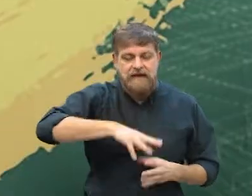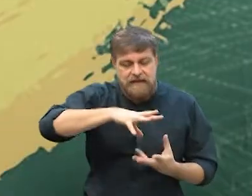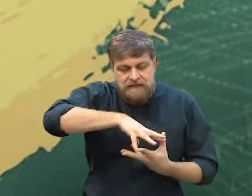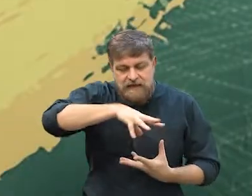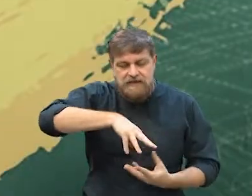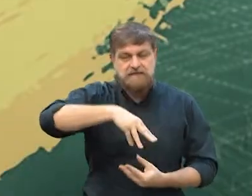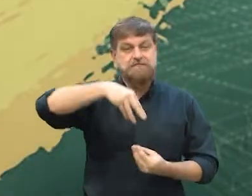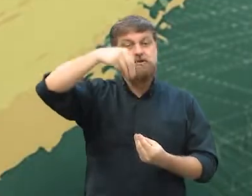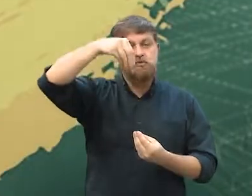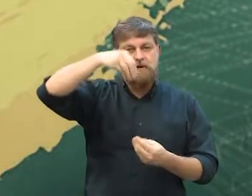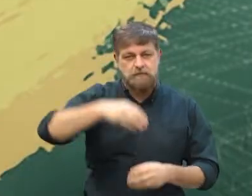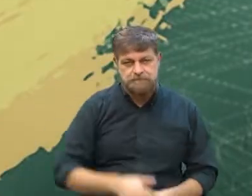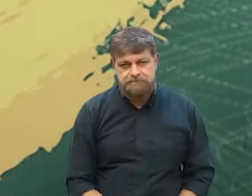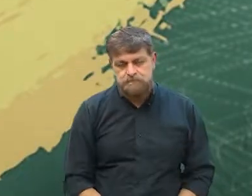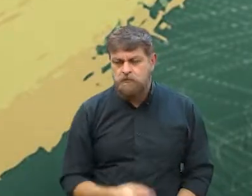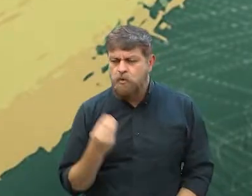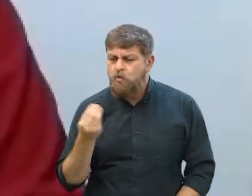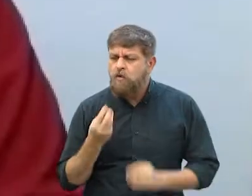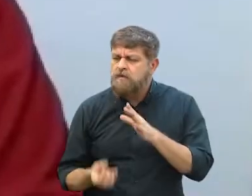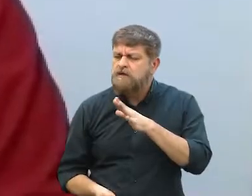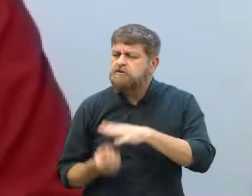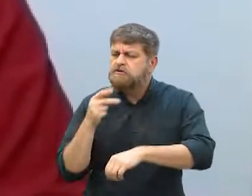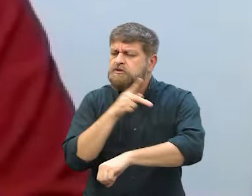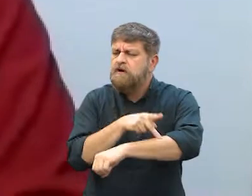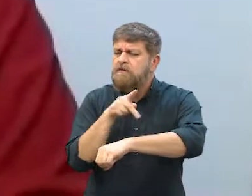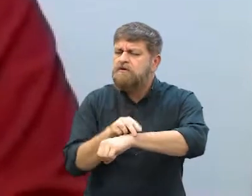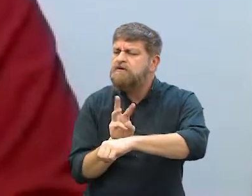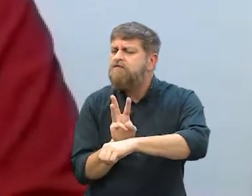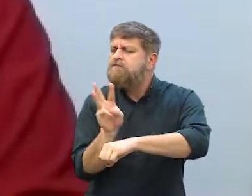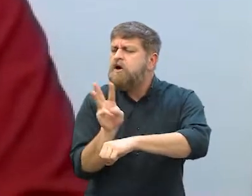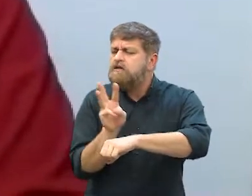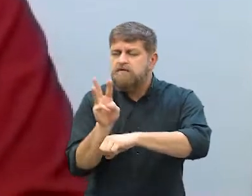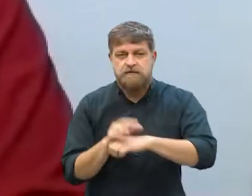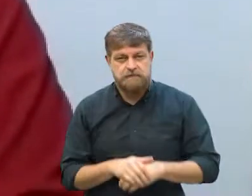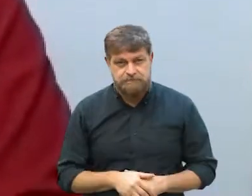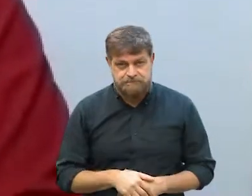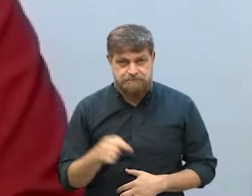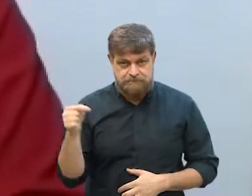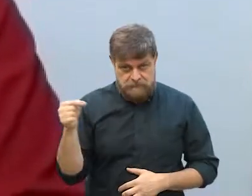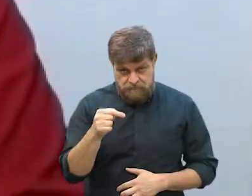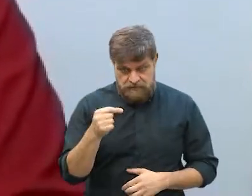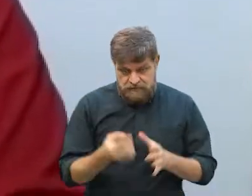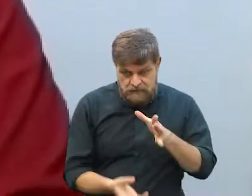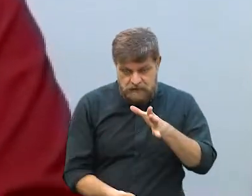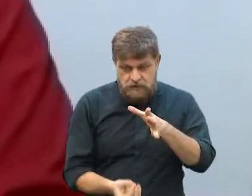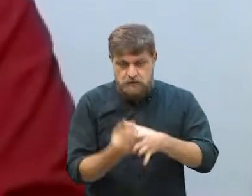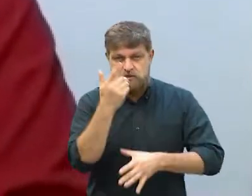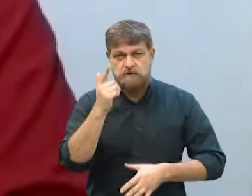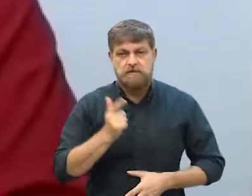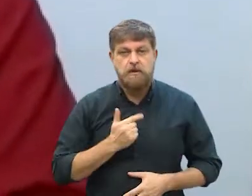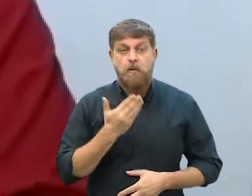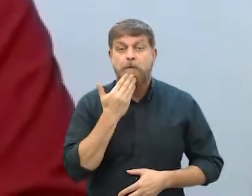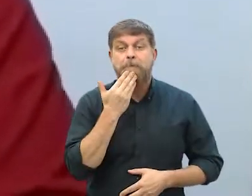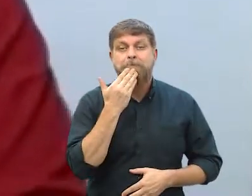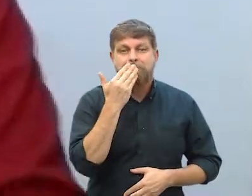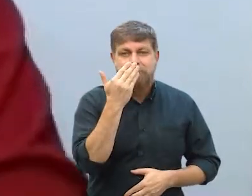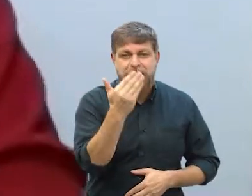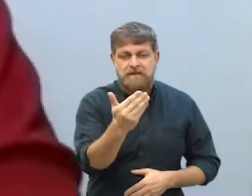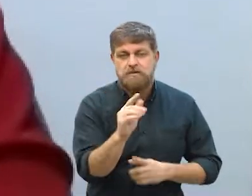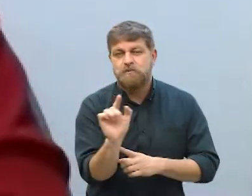que surgiu a pedagogia Waldorf? É muito interessante porque ela surgiu de um pedido